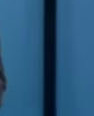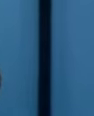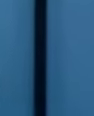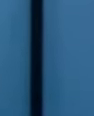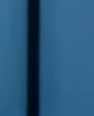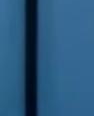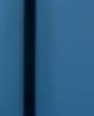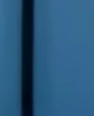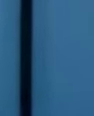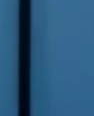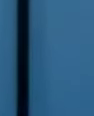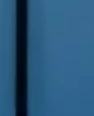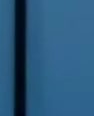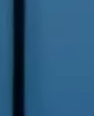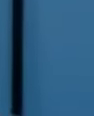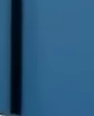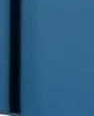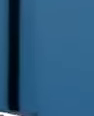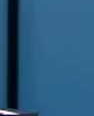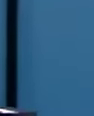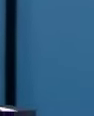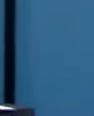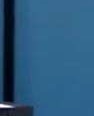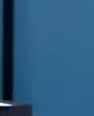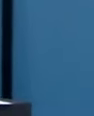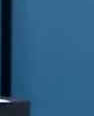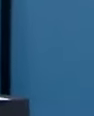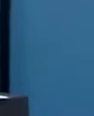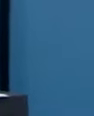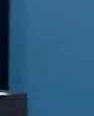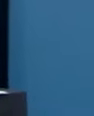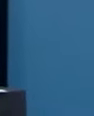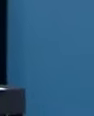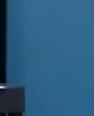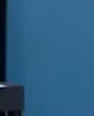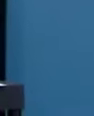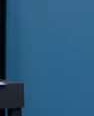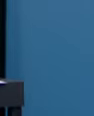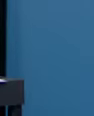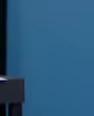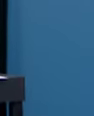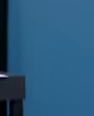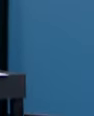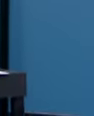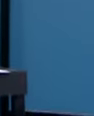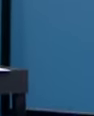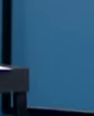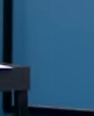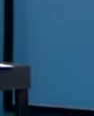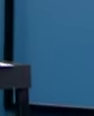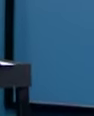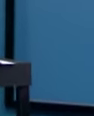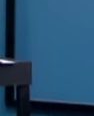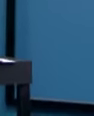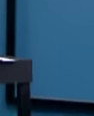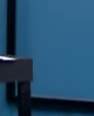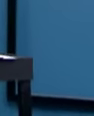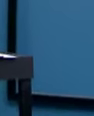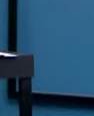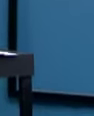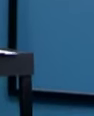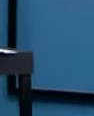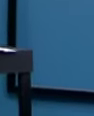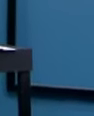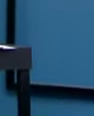e o Supremo retoma daqui a pouco o julgamento do orçamento secreto as discussões começaram ontem com o voto da presidente